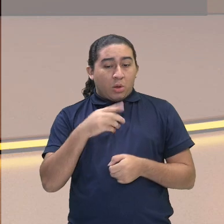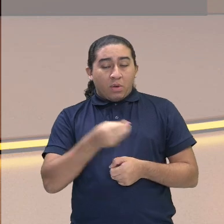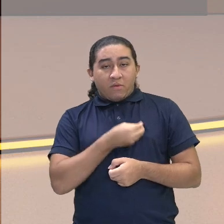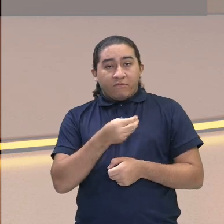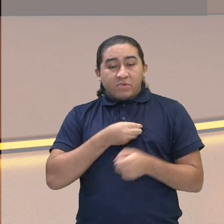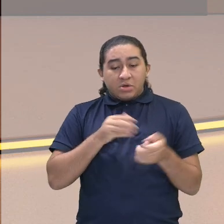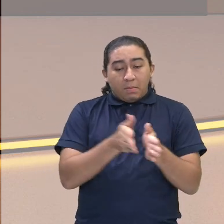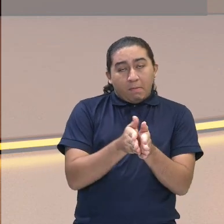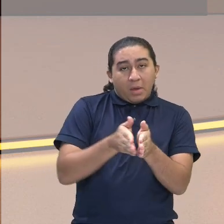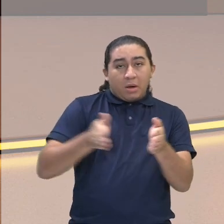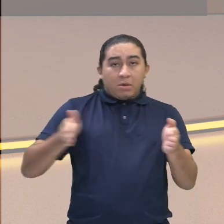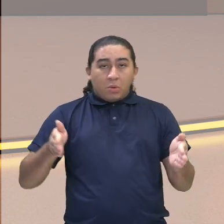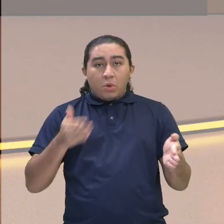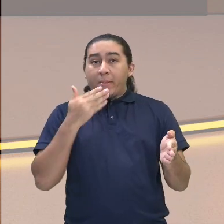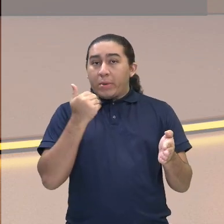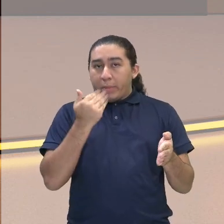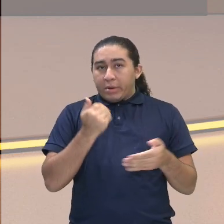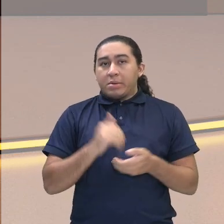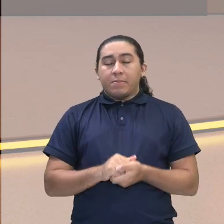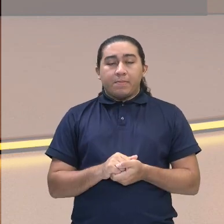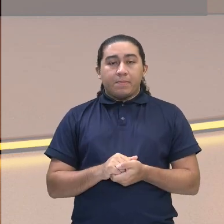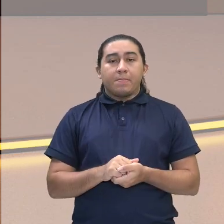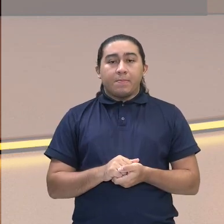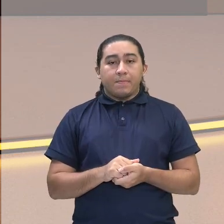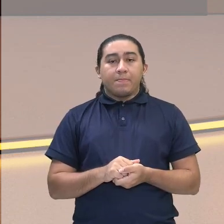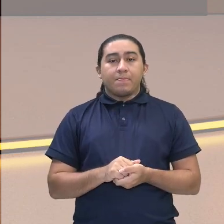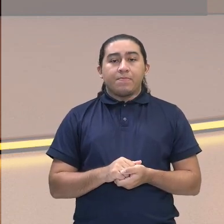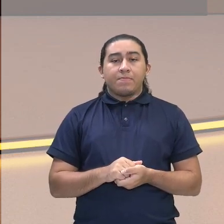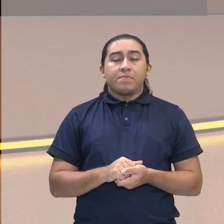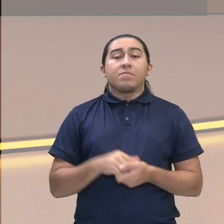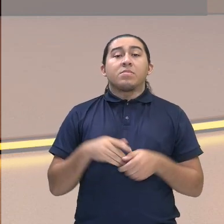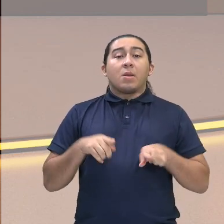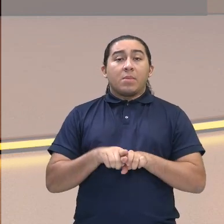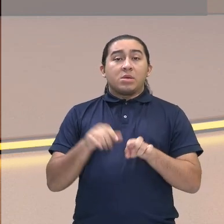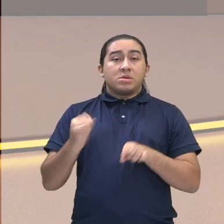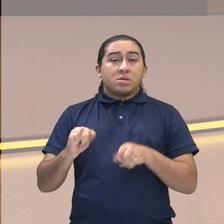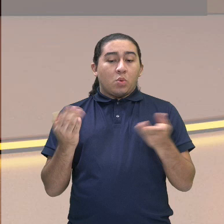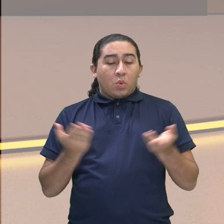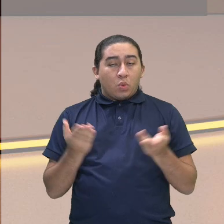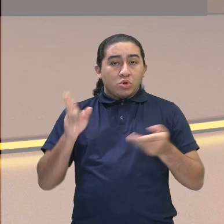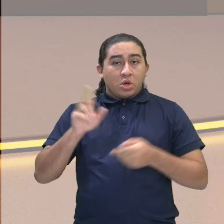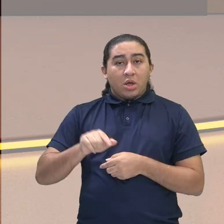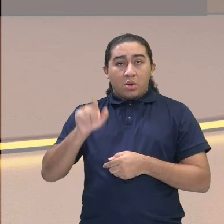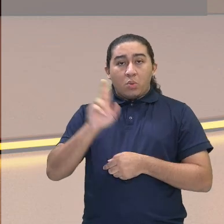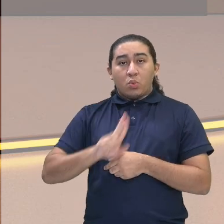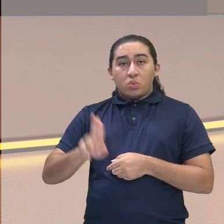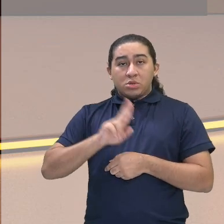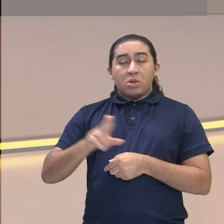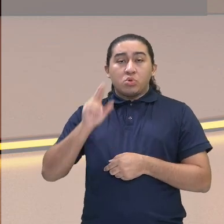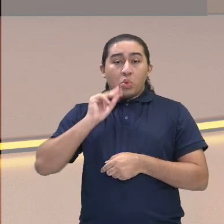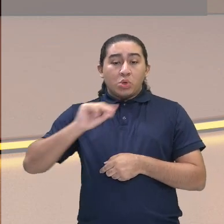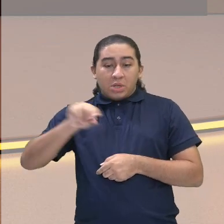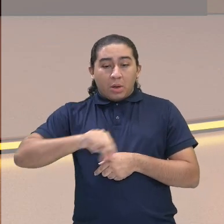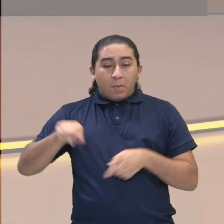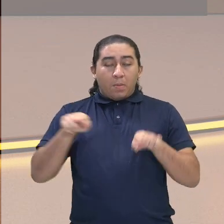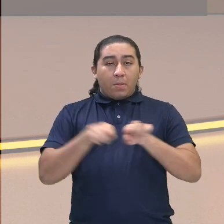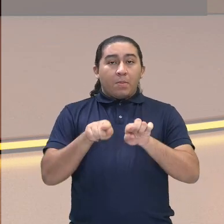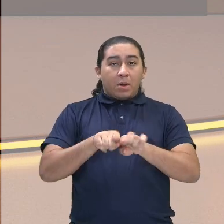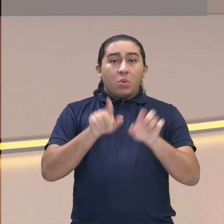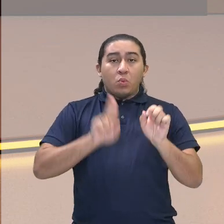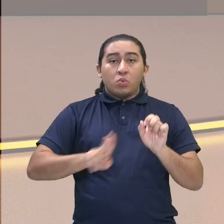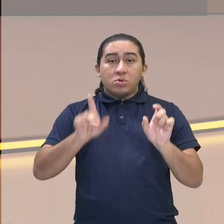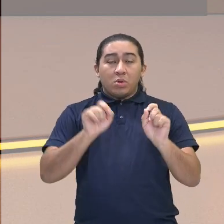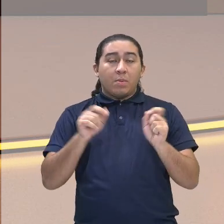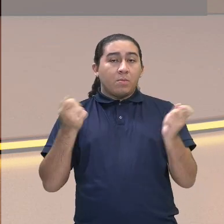hoje em dia o sal ainda é utilizado para tempero e como também uma especiaria que vai ajudar a conservar